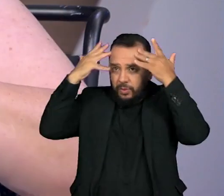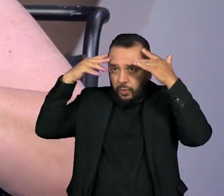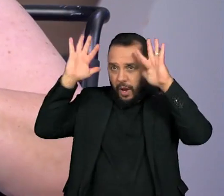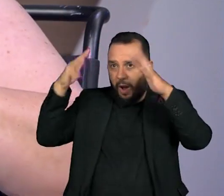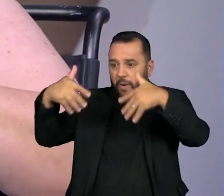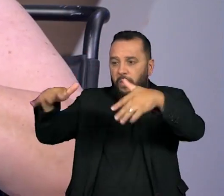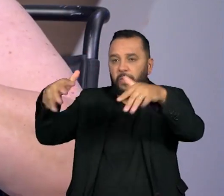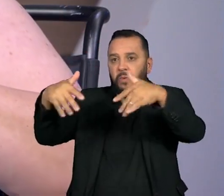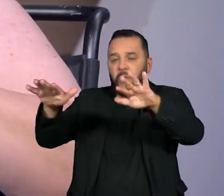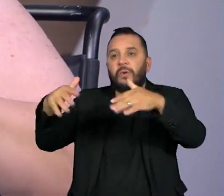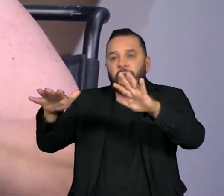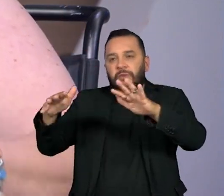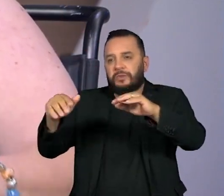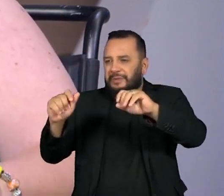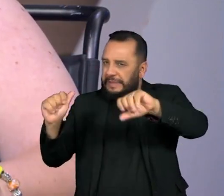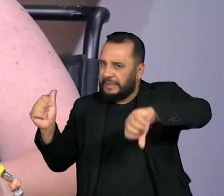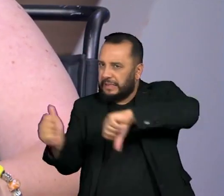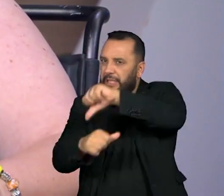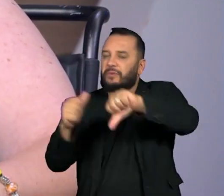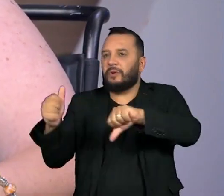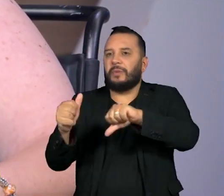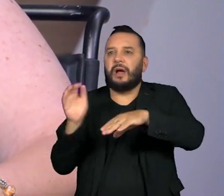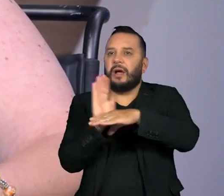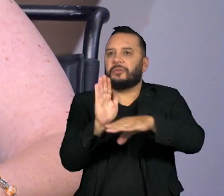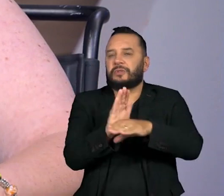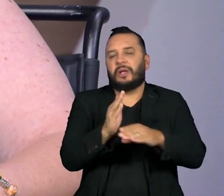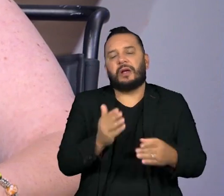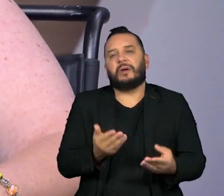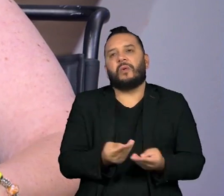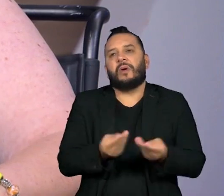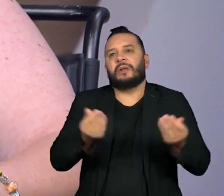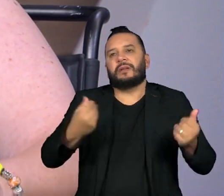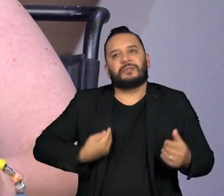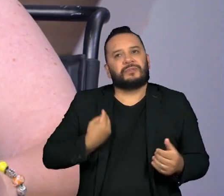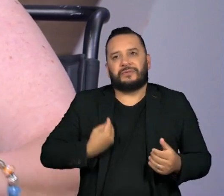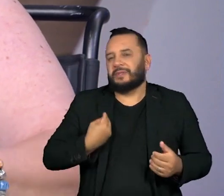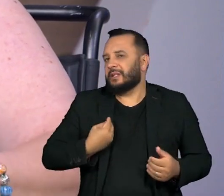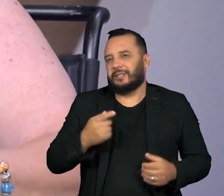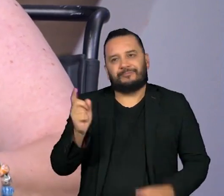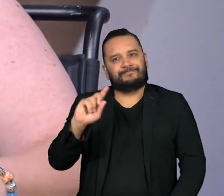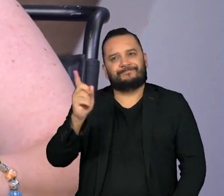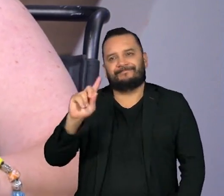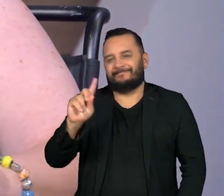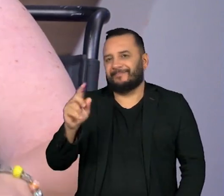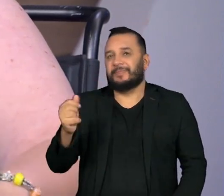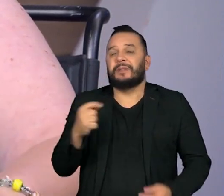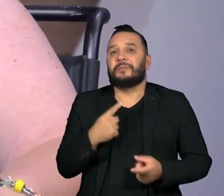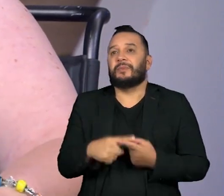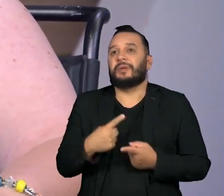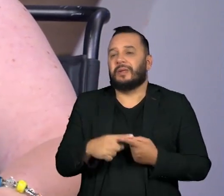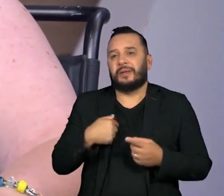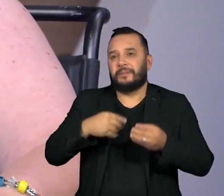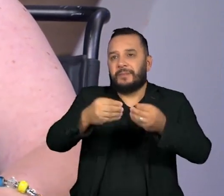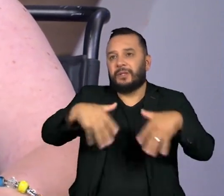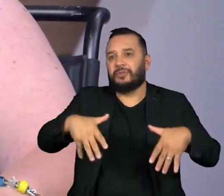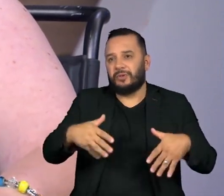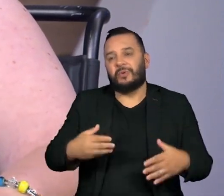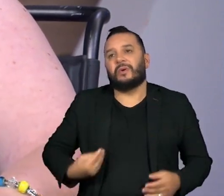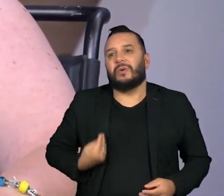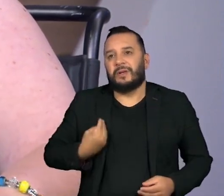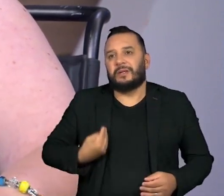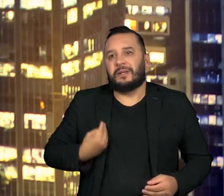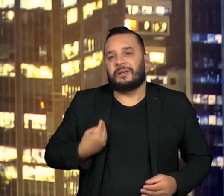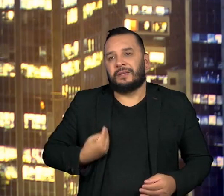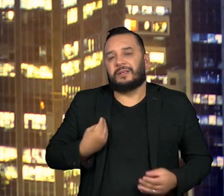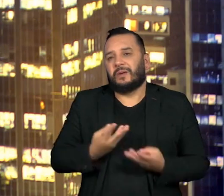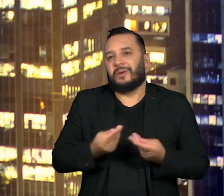melhoria de qualidade de vida. E desde então nós estamos decrescendo, contaminando a qualidade de vida. Sim.